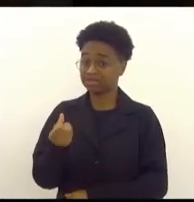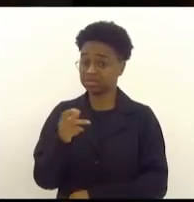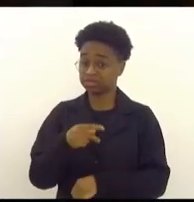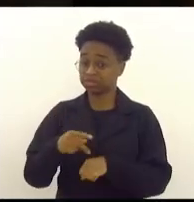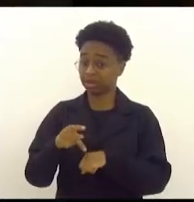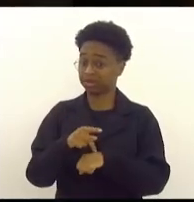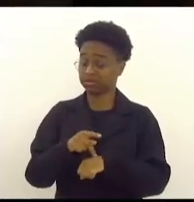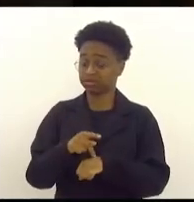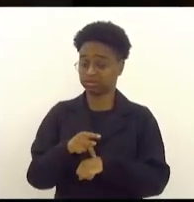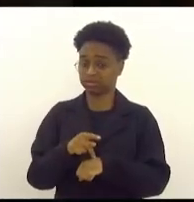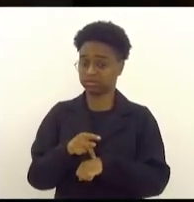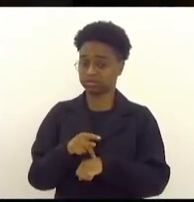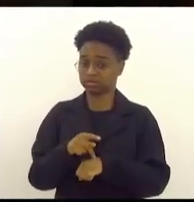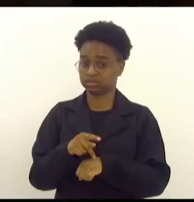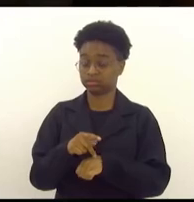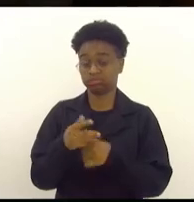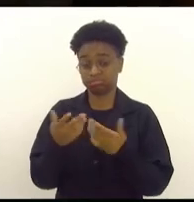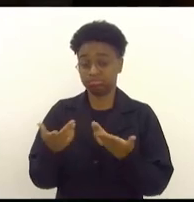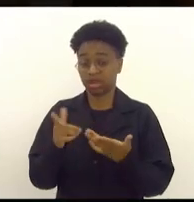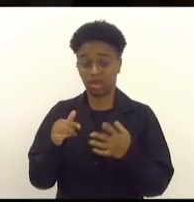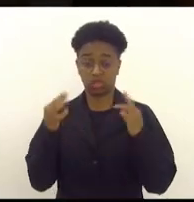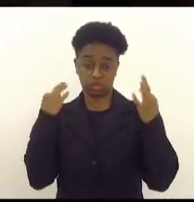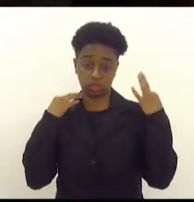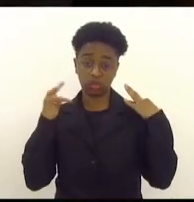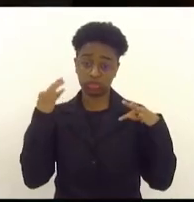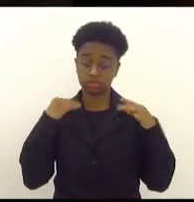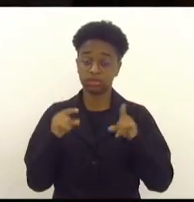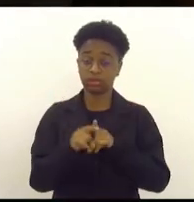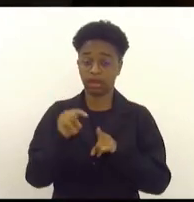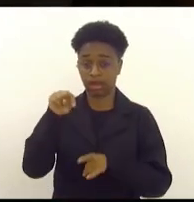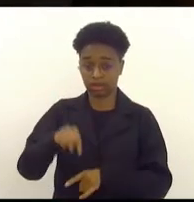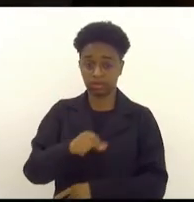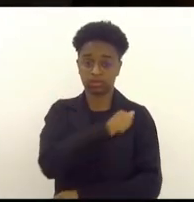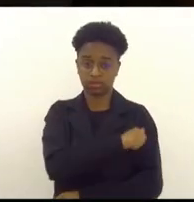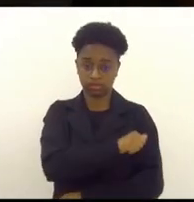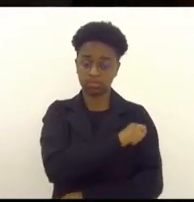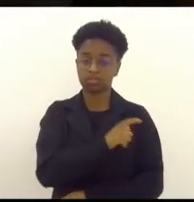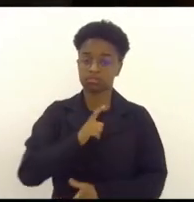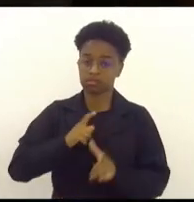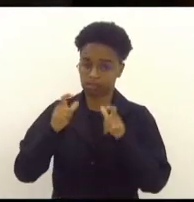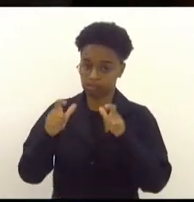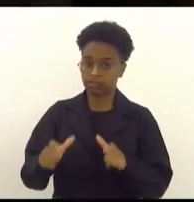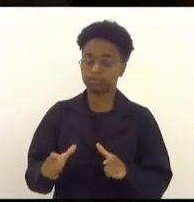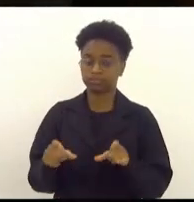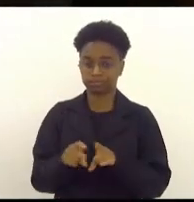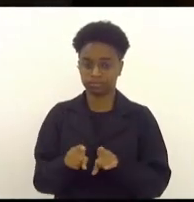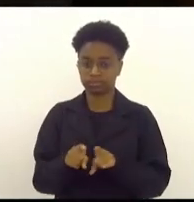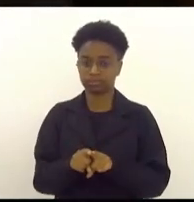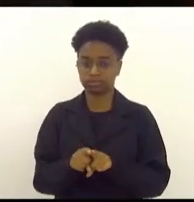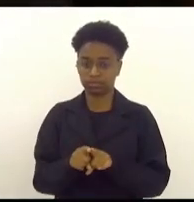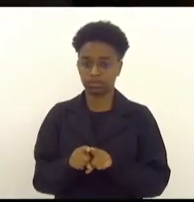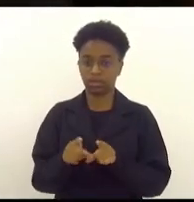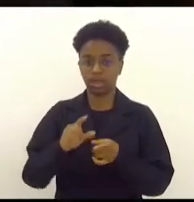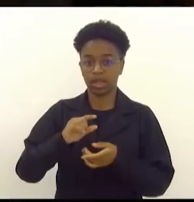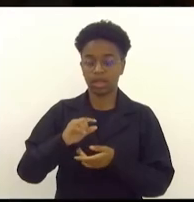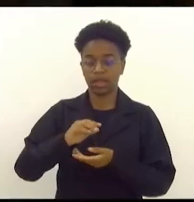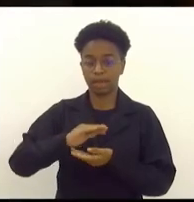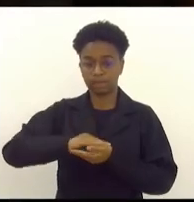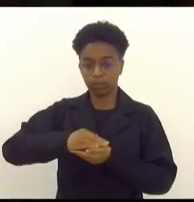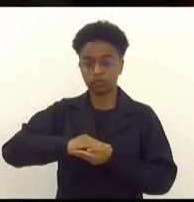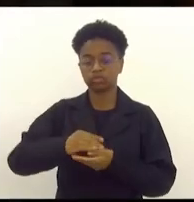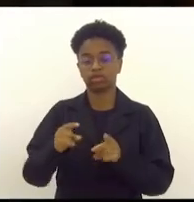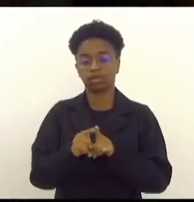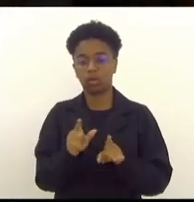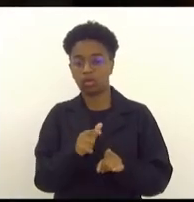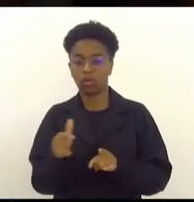né é o objeto de turismo aqui no Rio a gente tem um espaço né Abricó em Búzios é um outro espaço